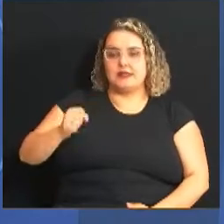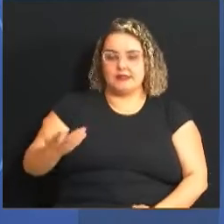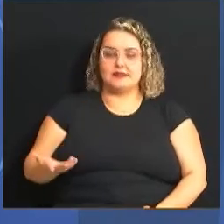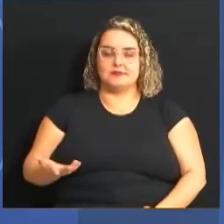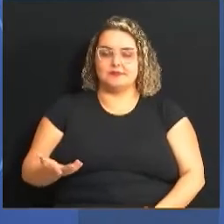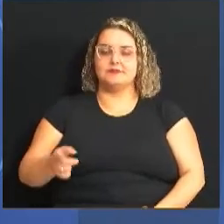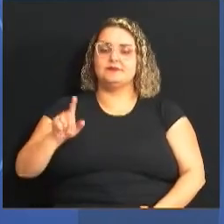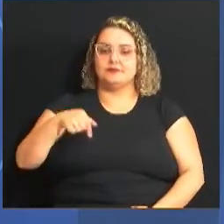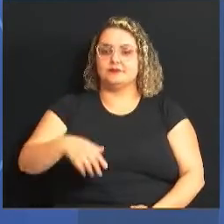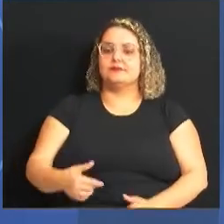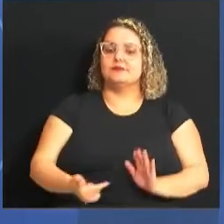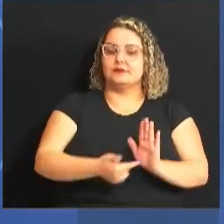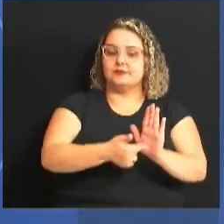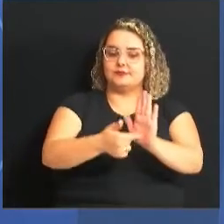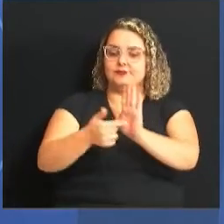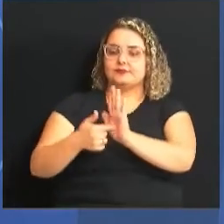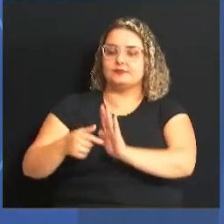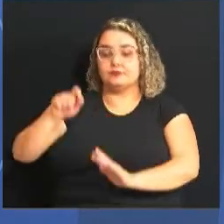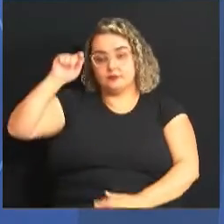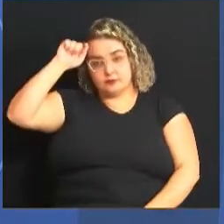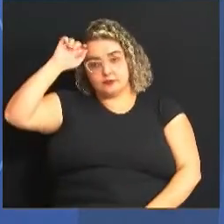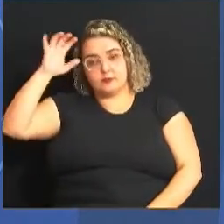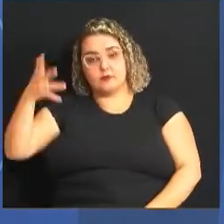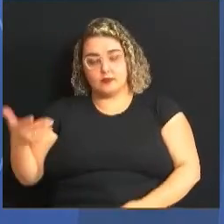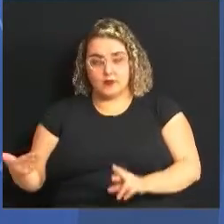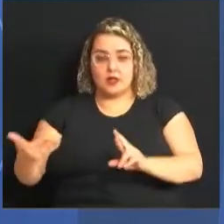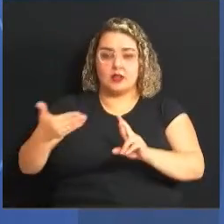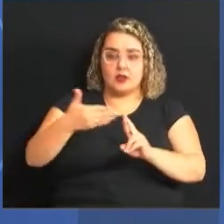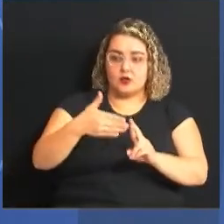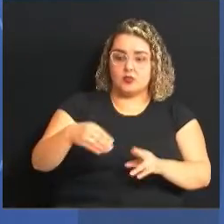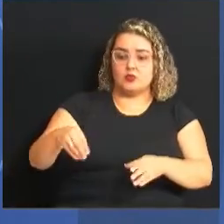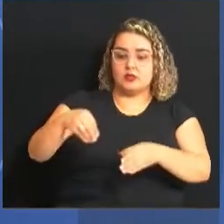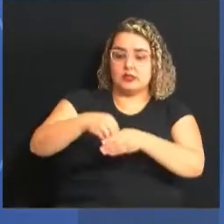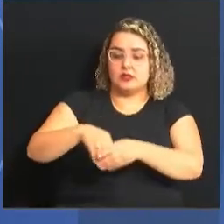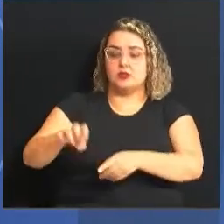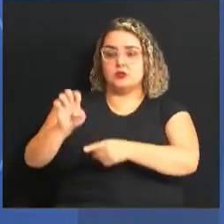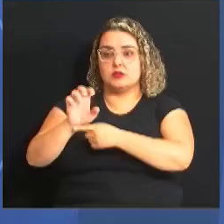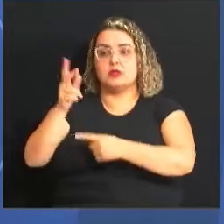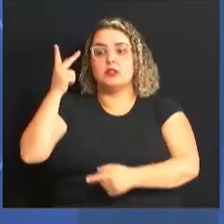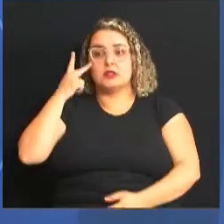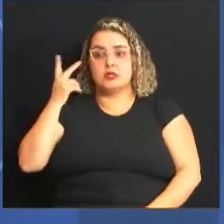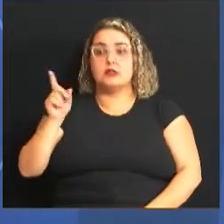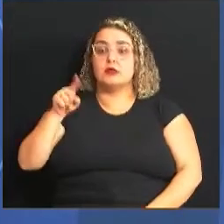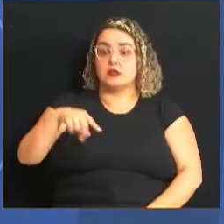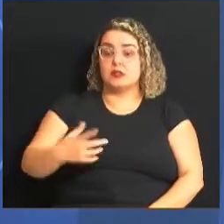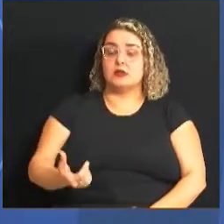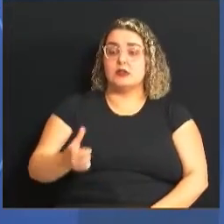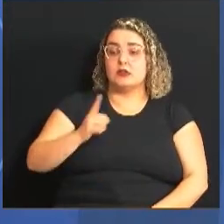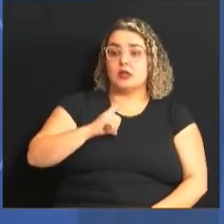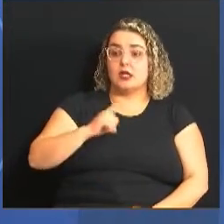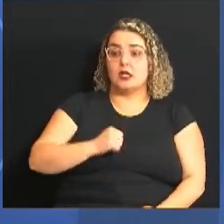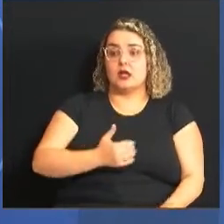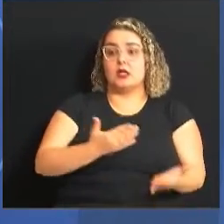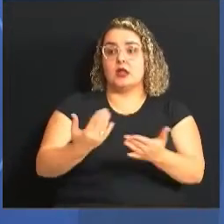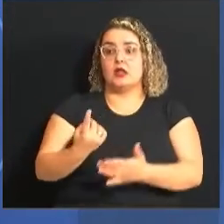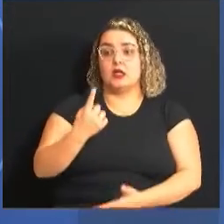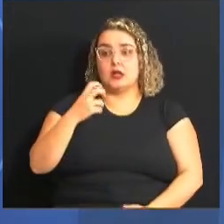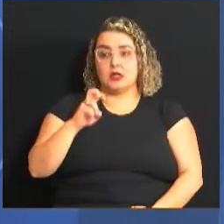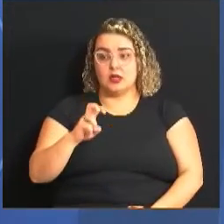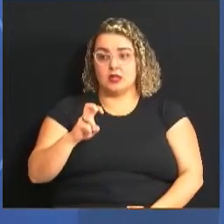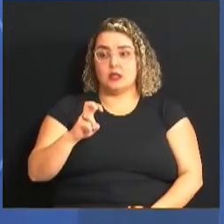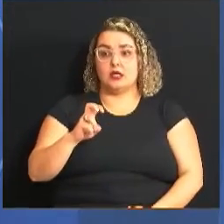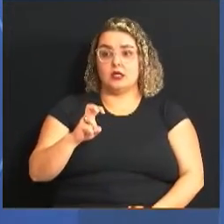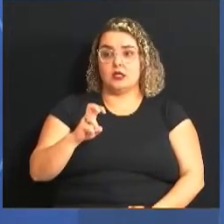de produção afro-referenciada no interior de São Paulo e prevê a apresentação de 15